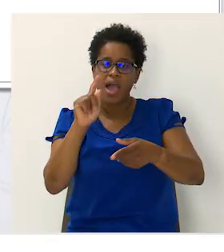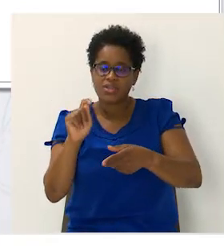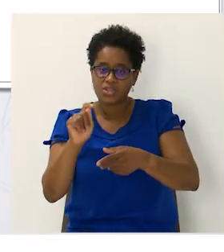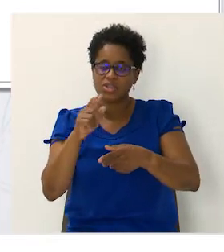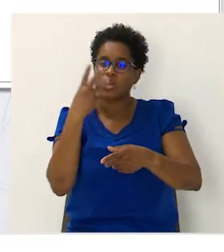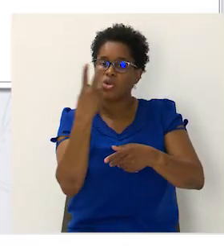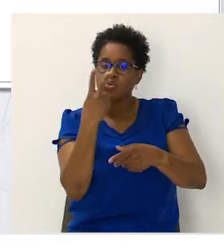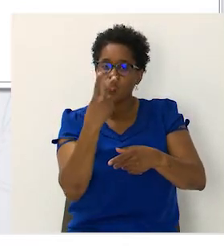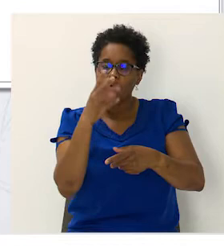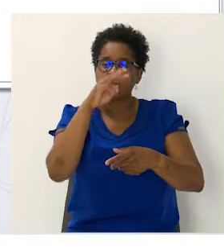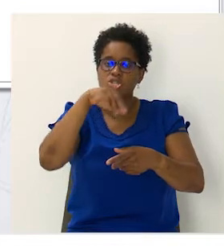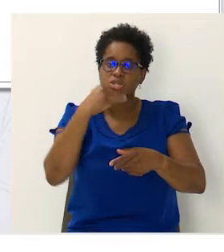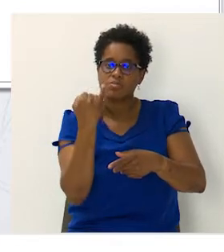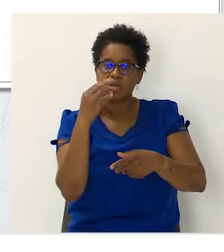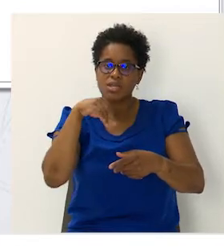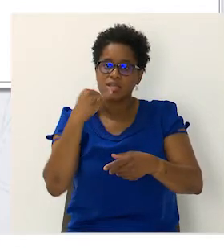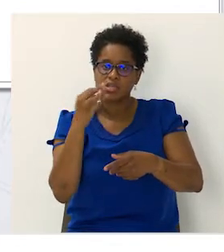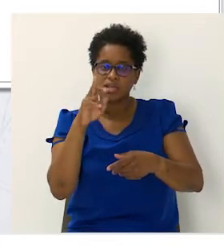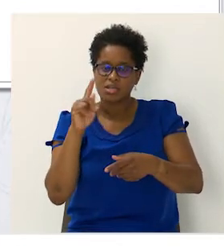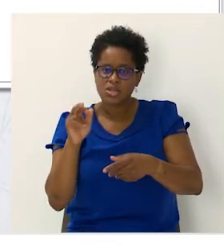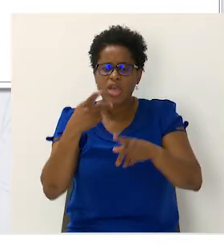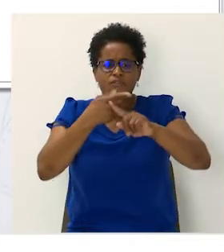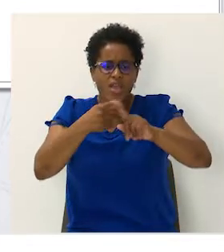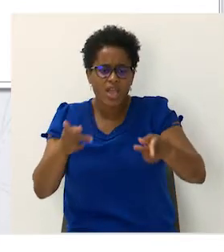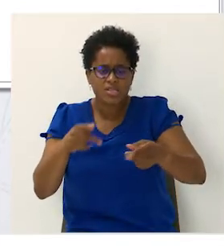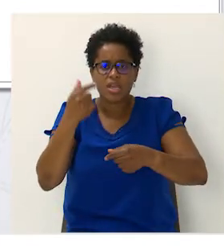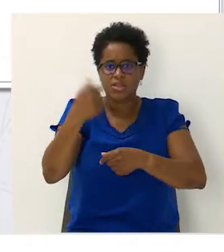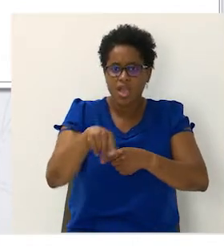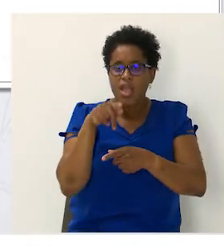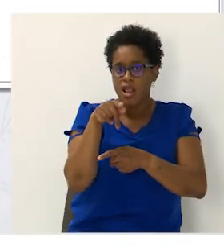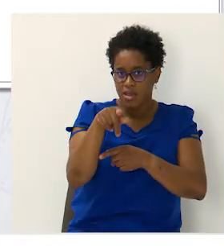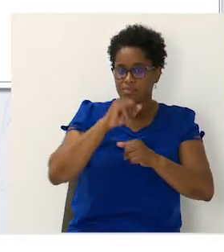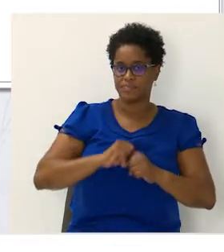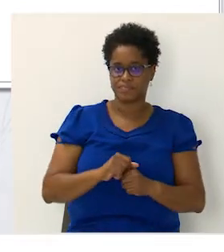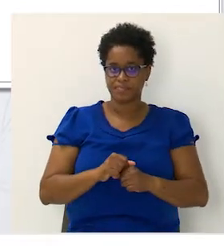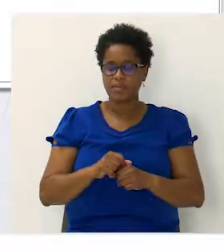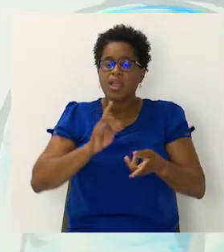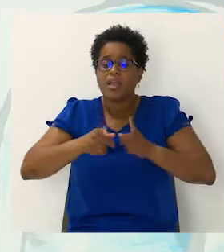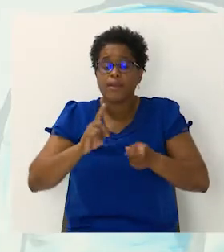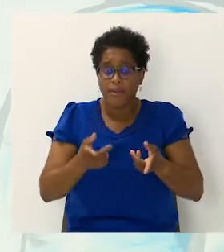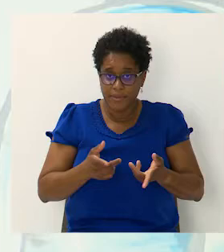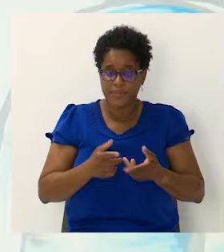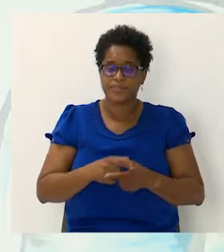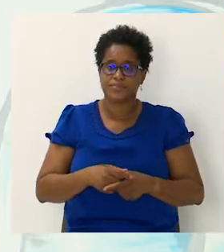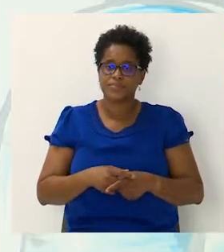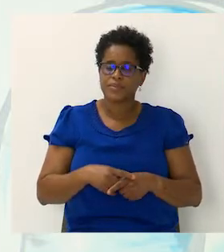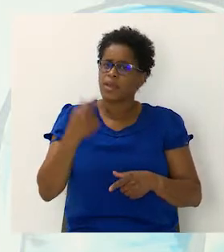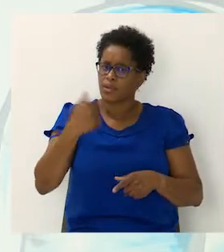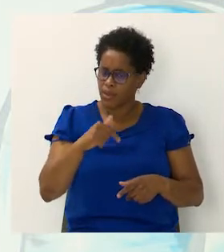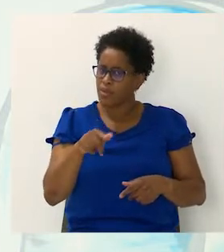2 menires. A diferença que tem ali é que